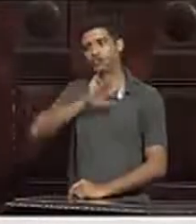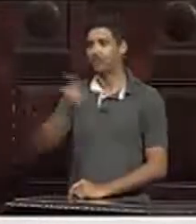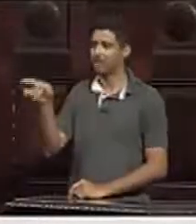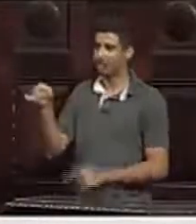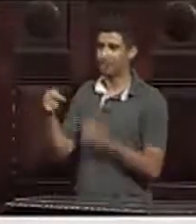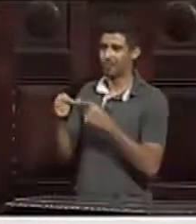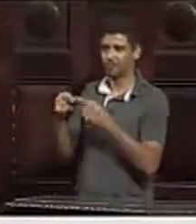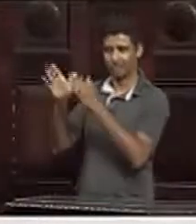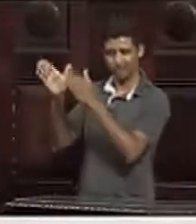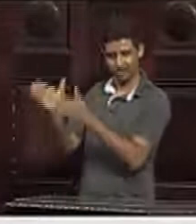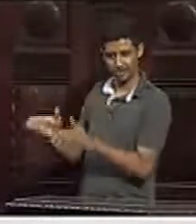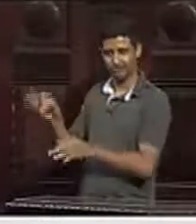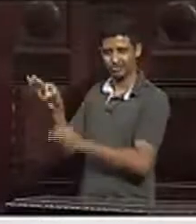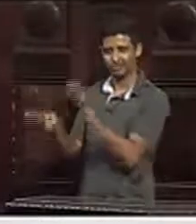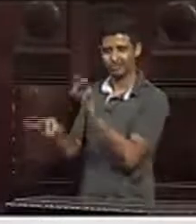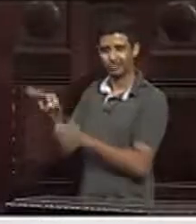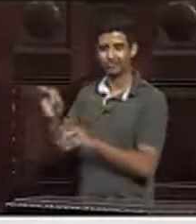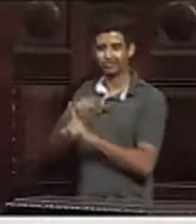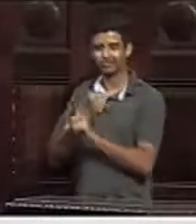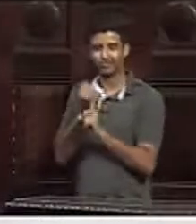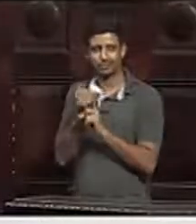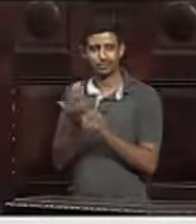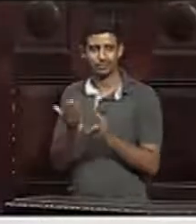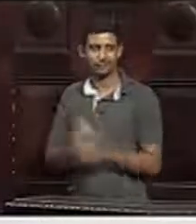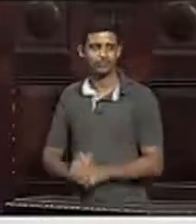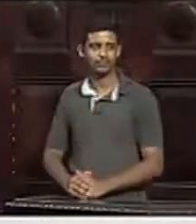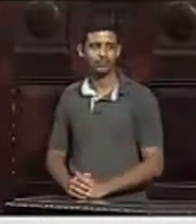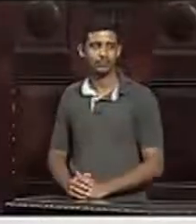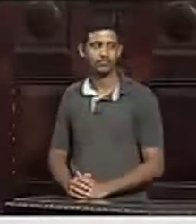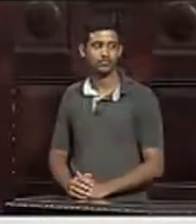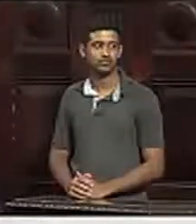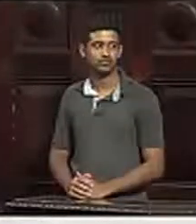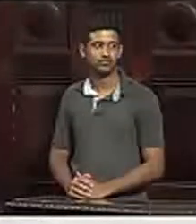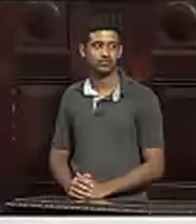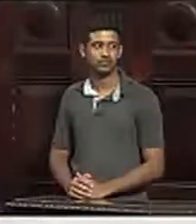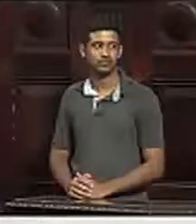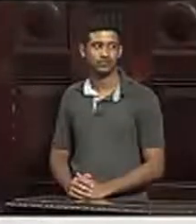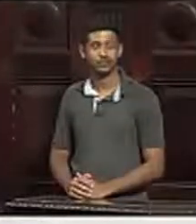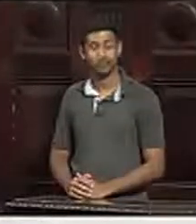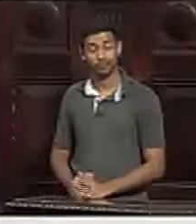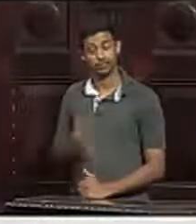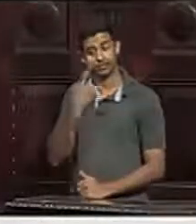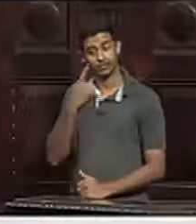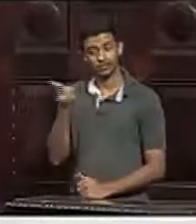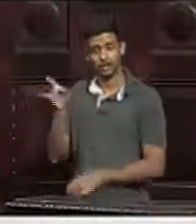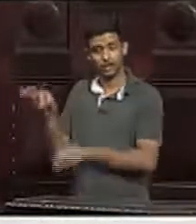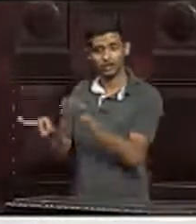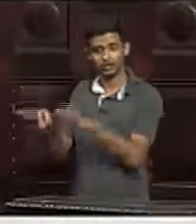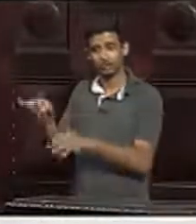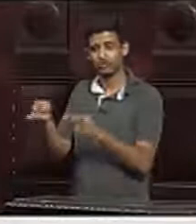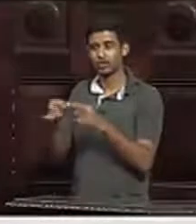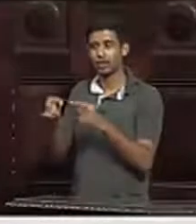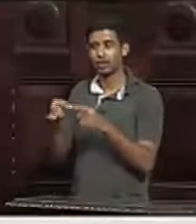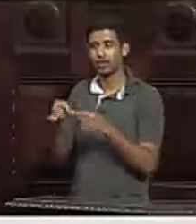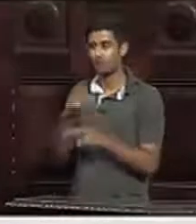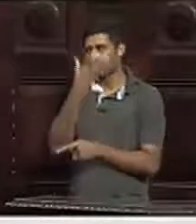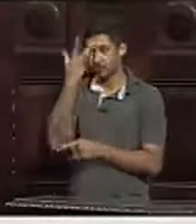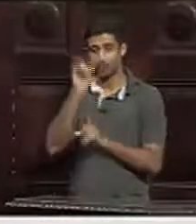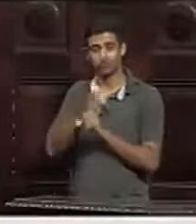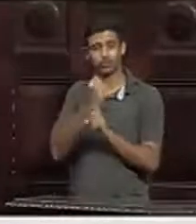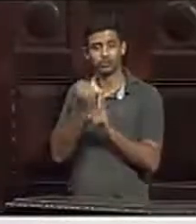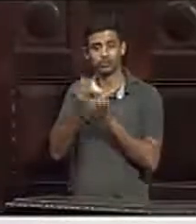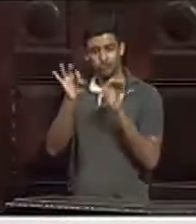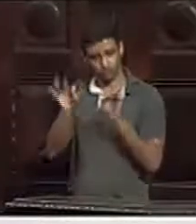social. Aliás, a justiça antecede uma sociedade justa, livre, fraterna e